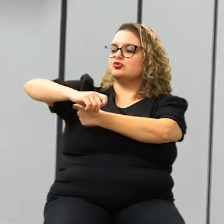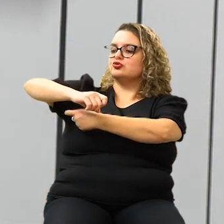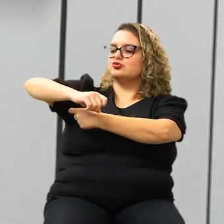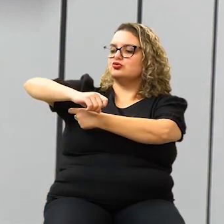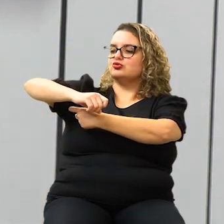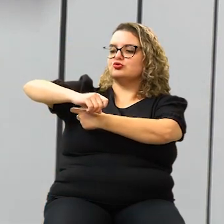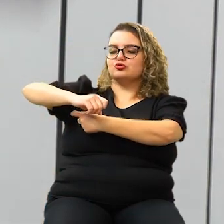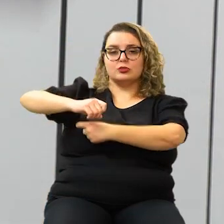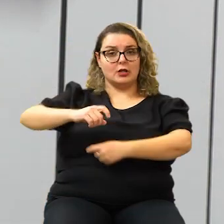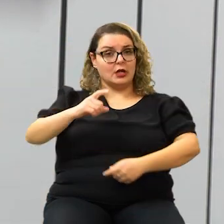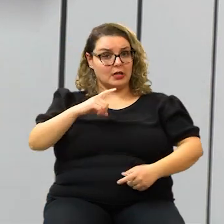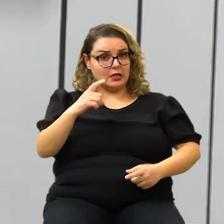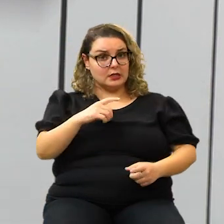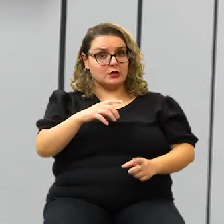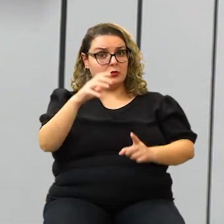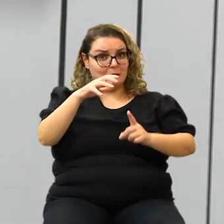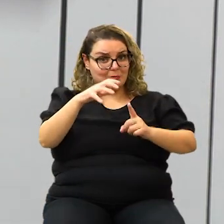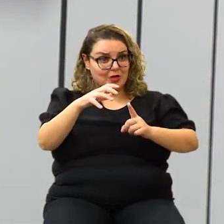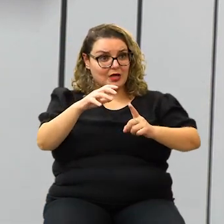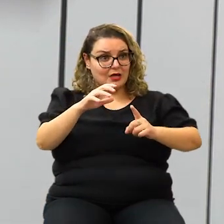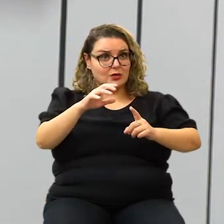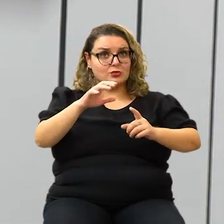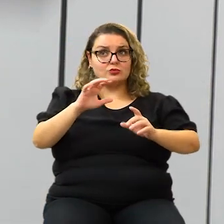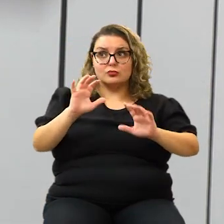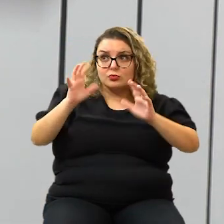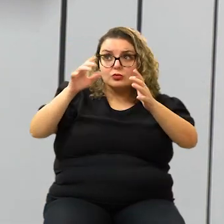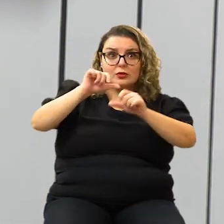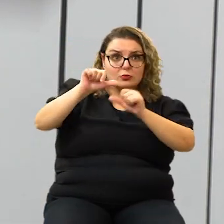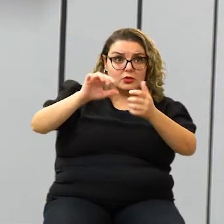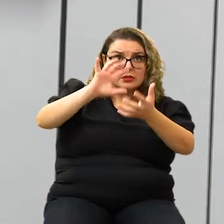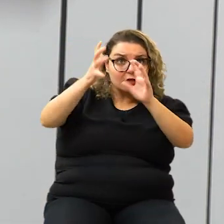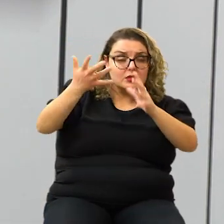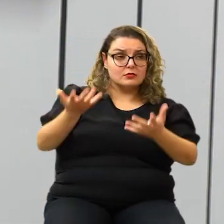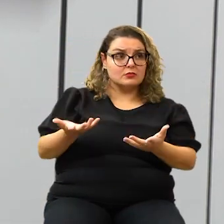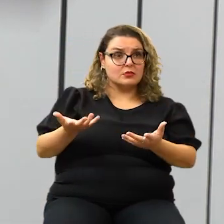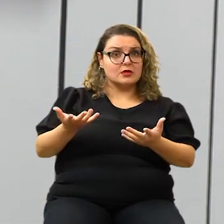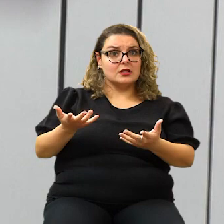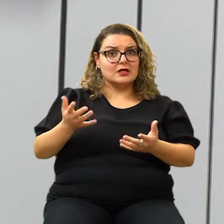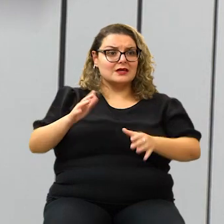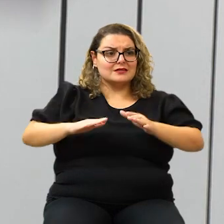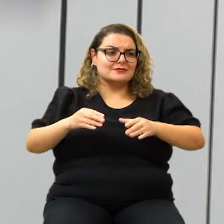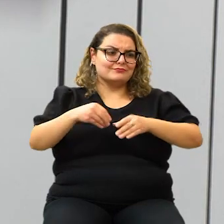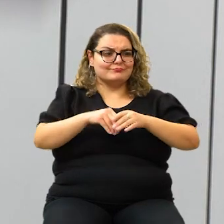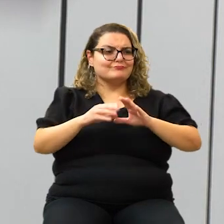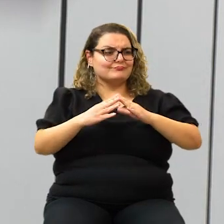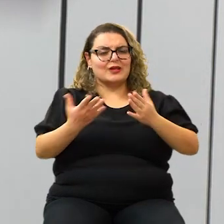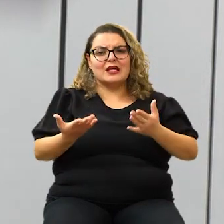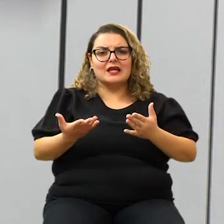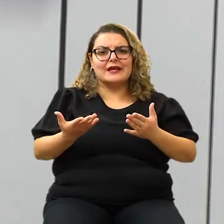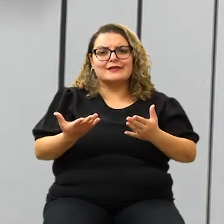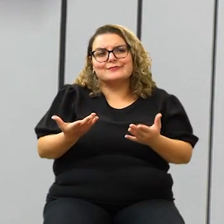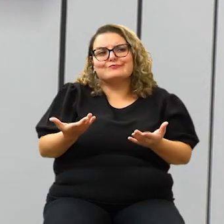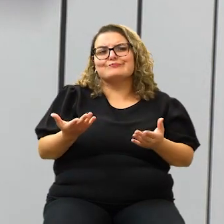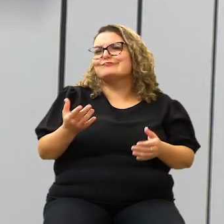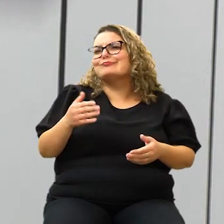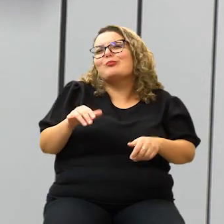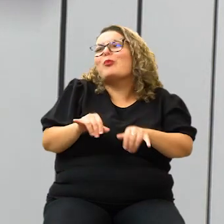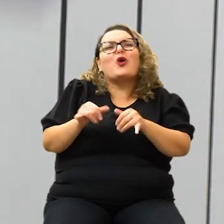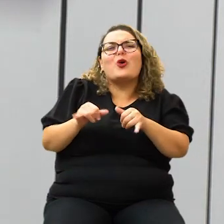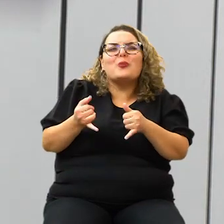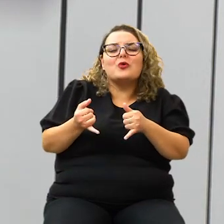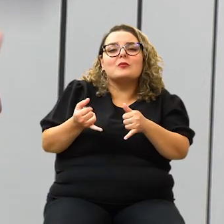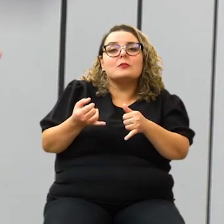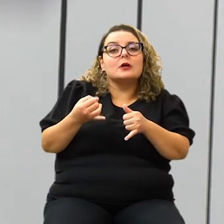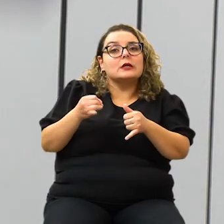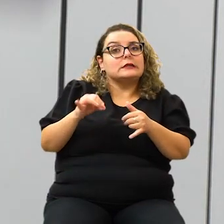mudança climática. Eu gostaria que você explicasse isso para a gente, algo tão, de repente, que a gente pensa que tem em casa, tão assim, inofensivo, mas que se a